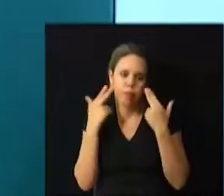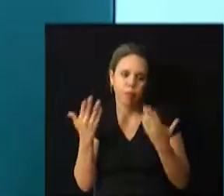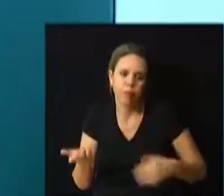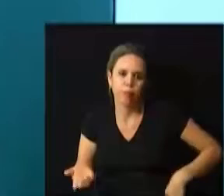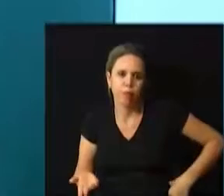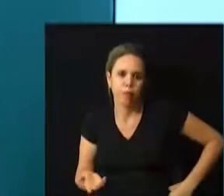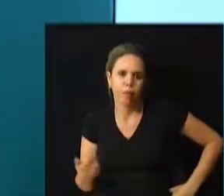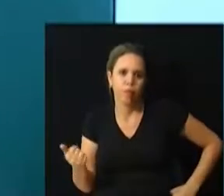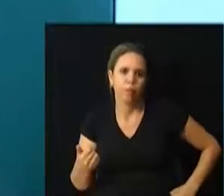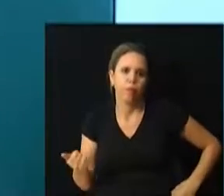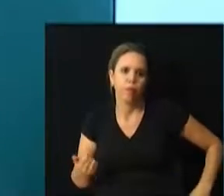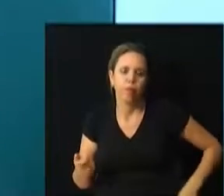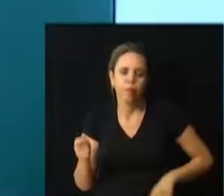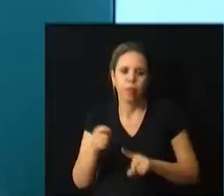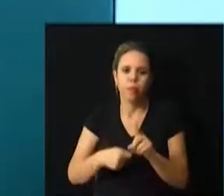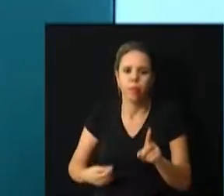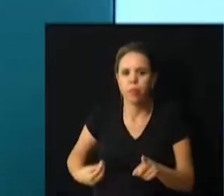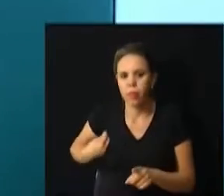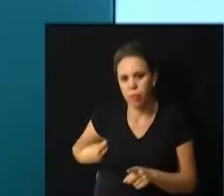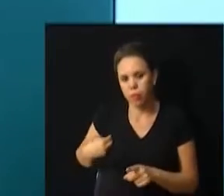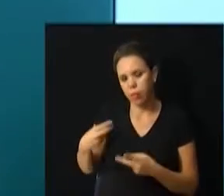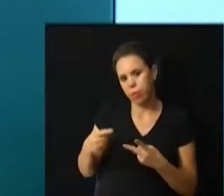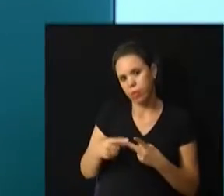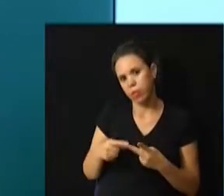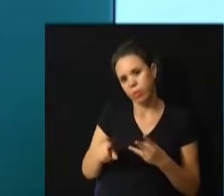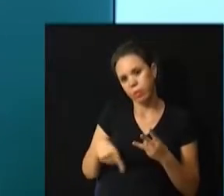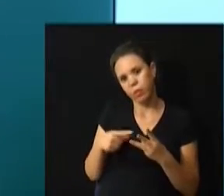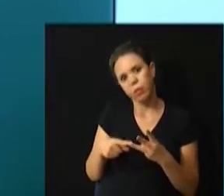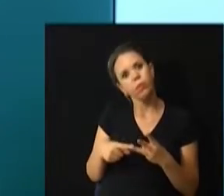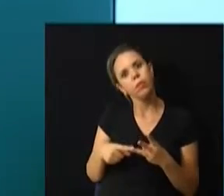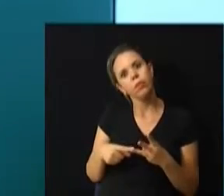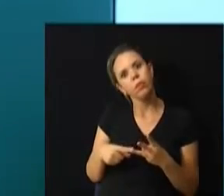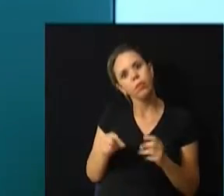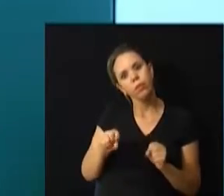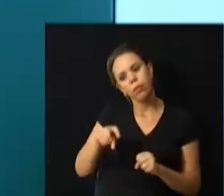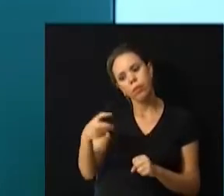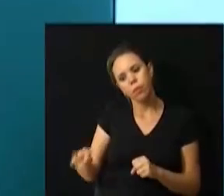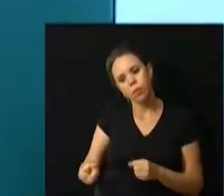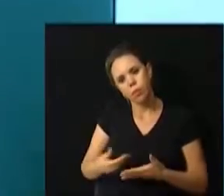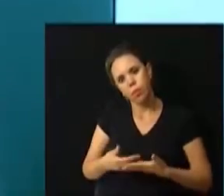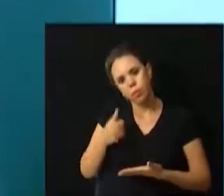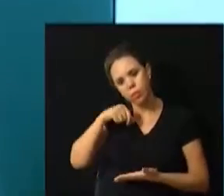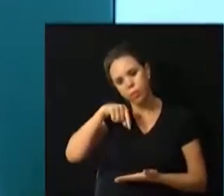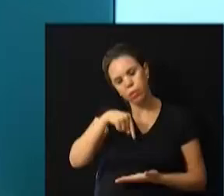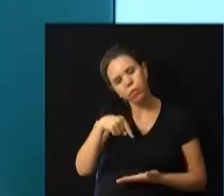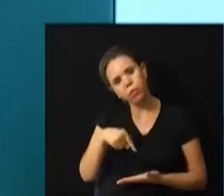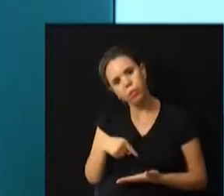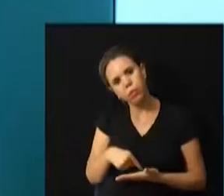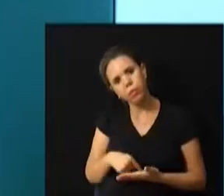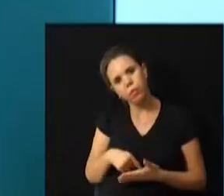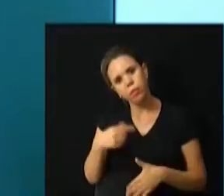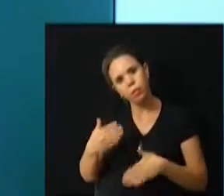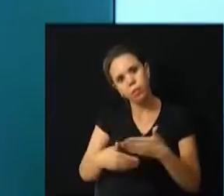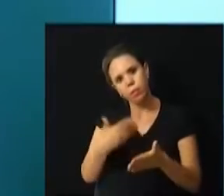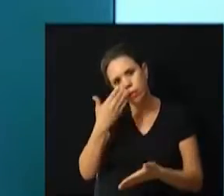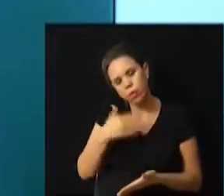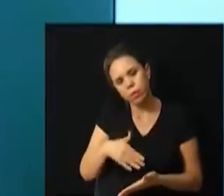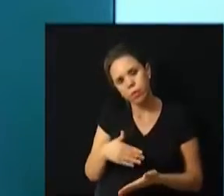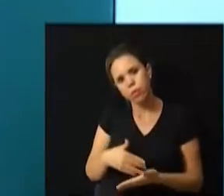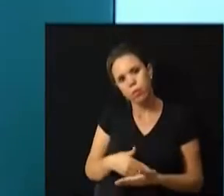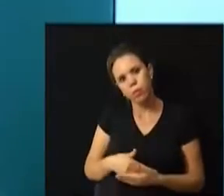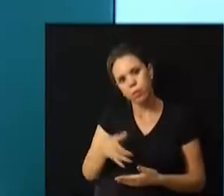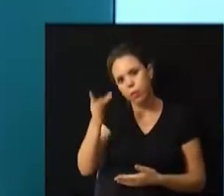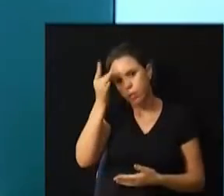Isso é pertinente, né? Agora no primeiro mês de vida, segundo, até o terceiro, pode cair no colo da mãe, né? À medida que